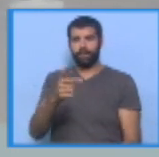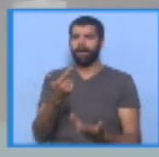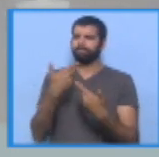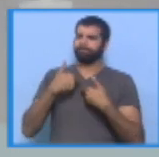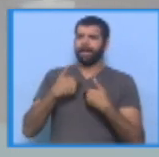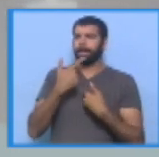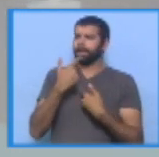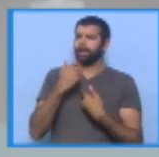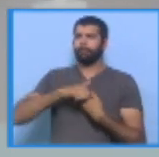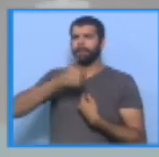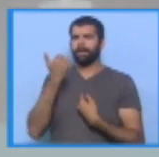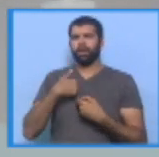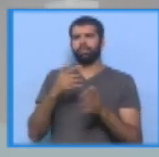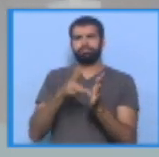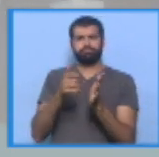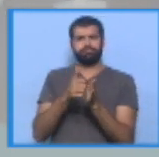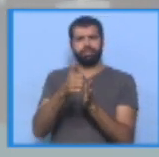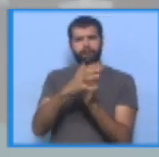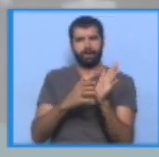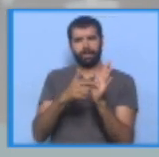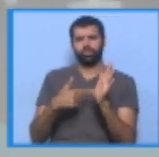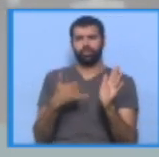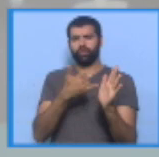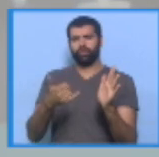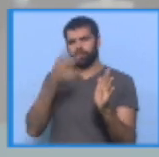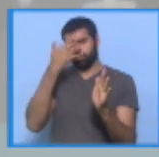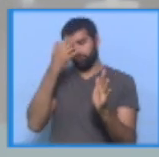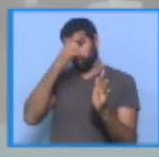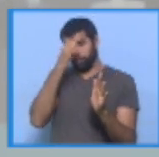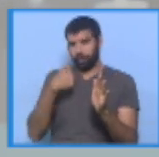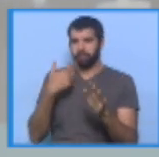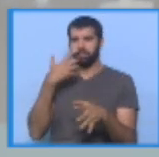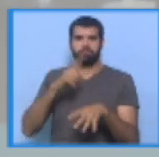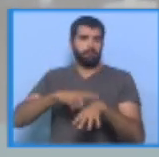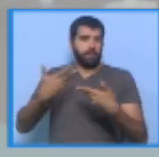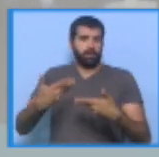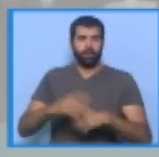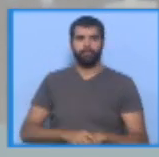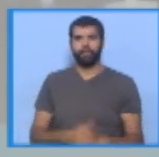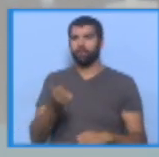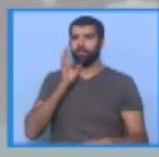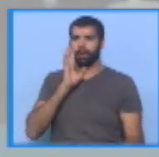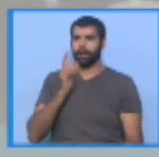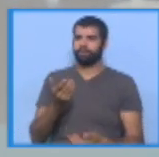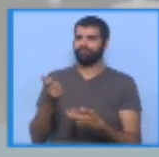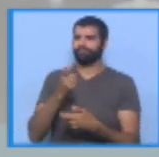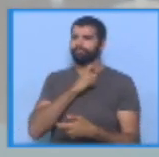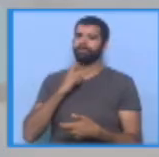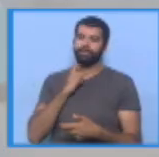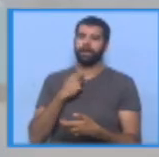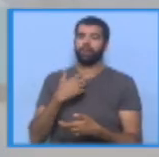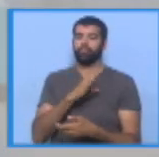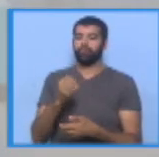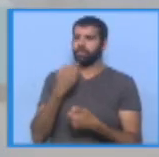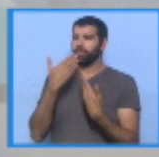também a entender os textos bíblicos do 22º domingo do tempo comum. Boa tarde, Padre João. Muito obrigado por